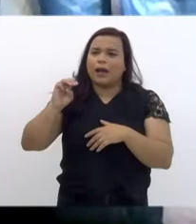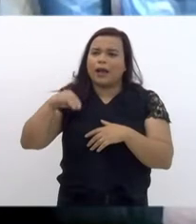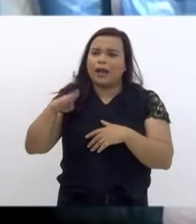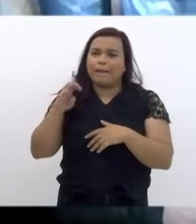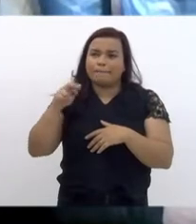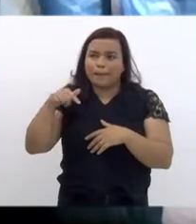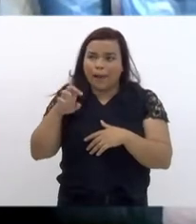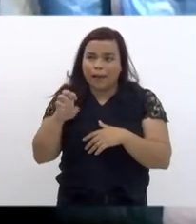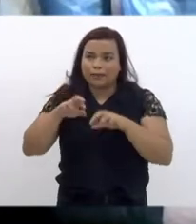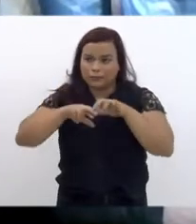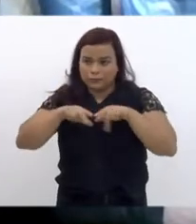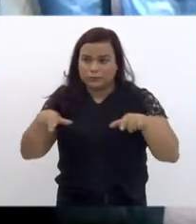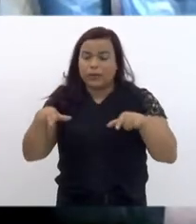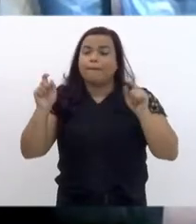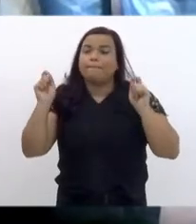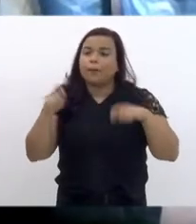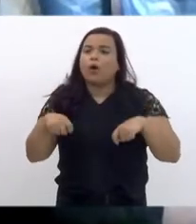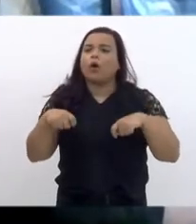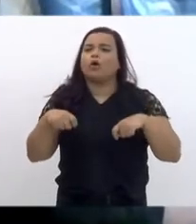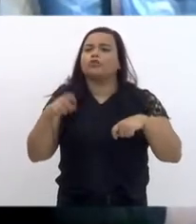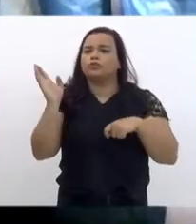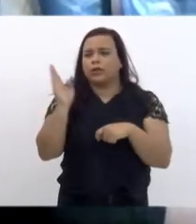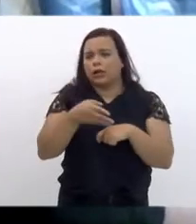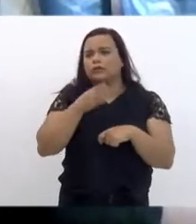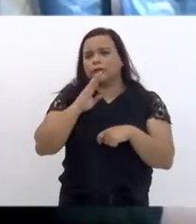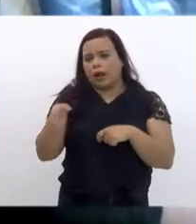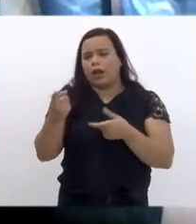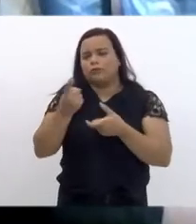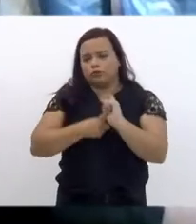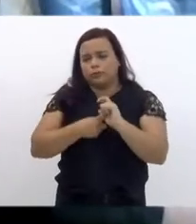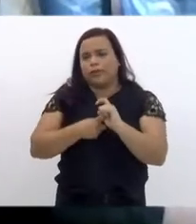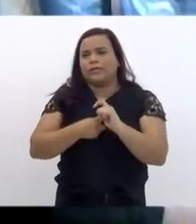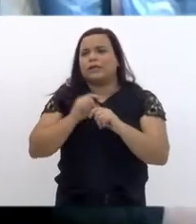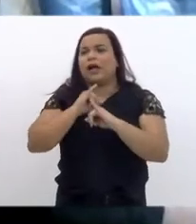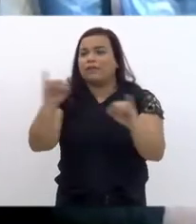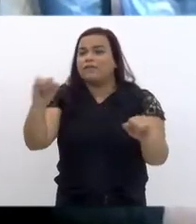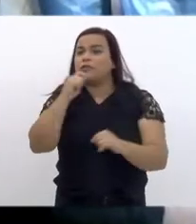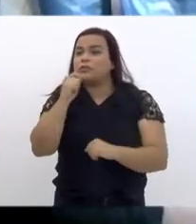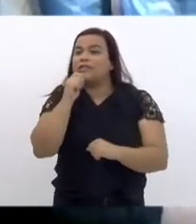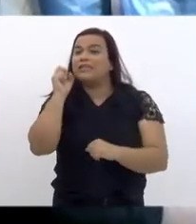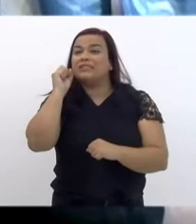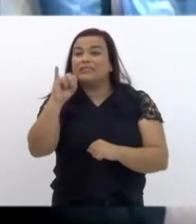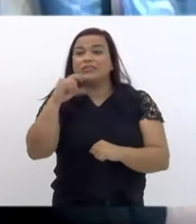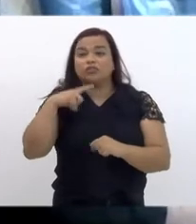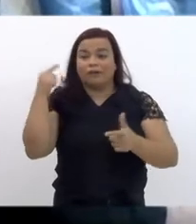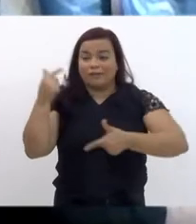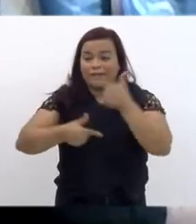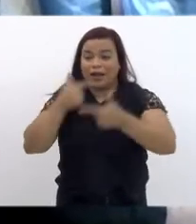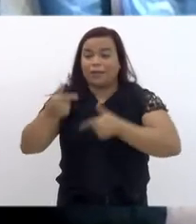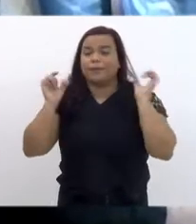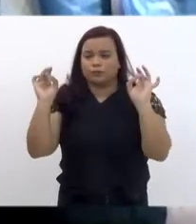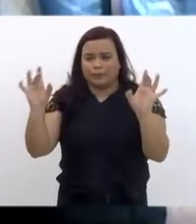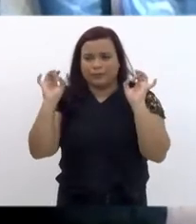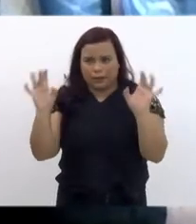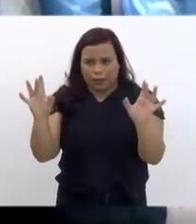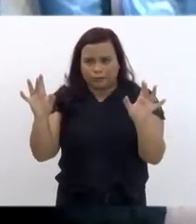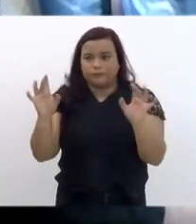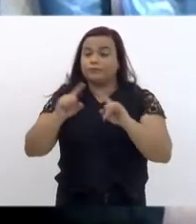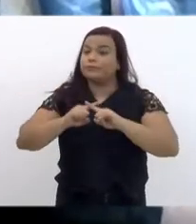ser suspenso sem aviso, até aí está igual, em operações especiais, mas acrescenta a seguinte